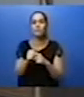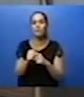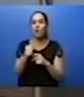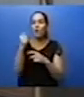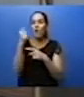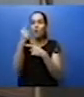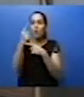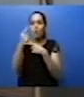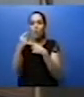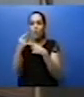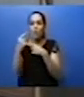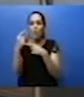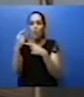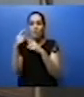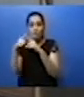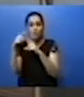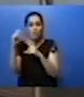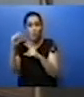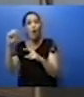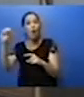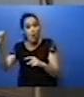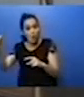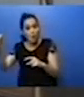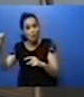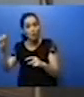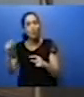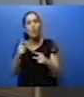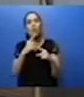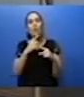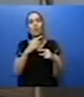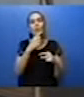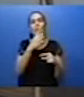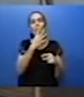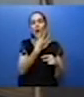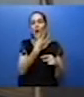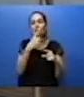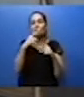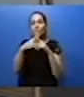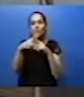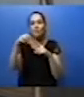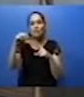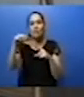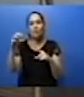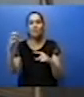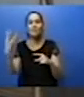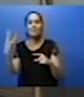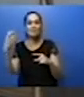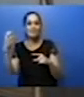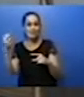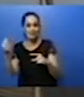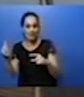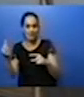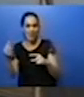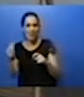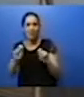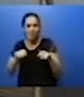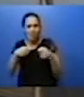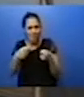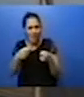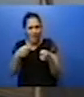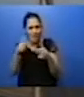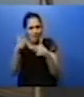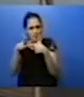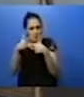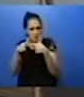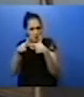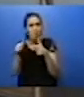uma vez 88 e4x 9/36 dá para simplificar